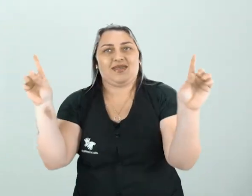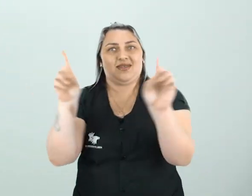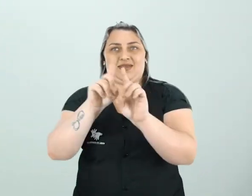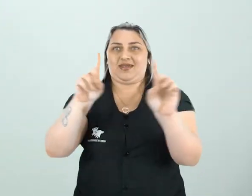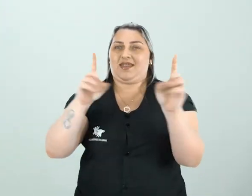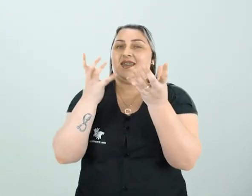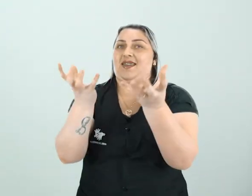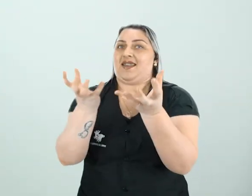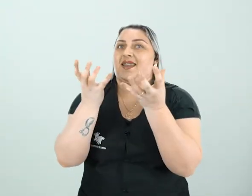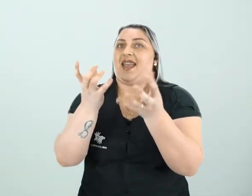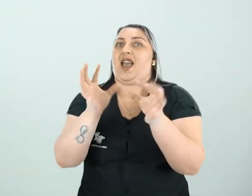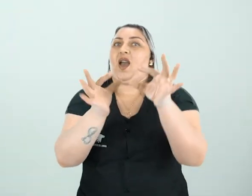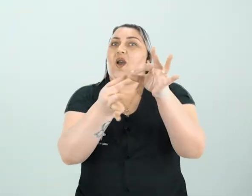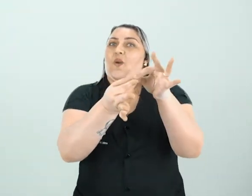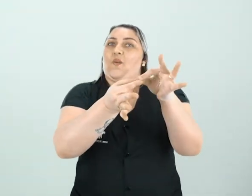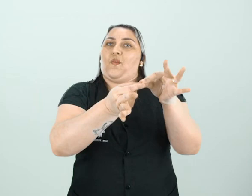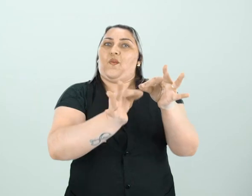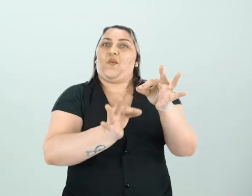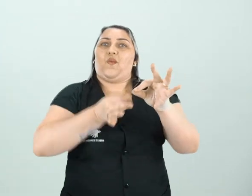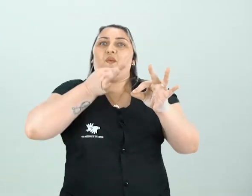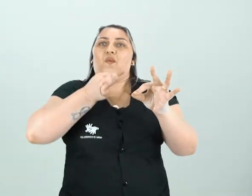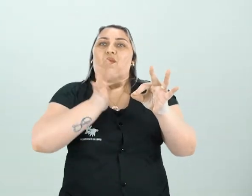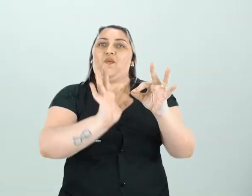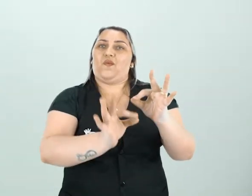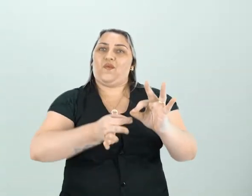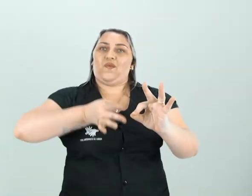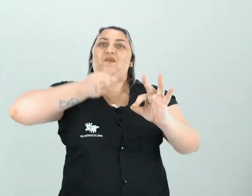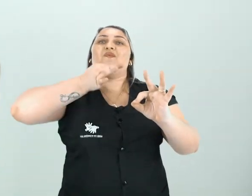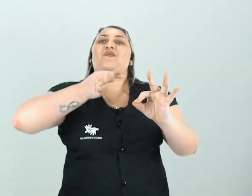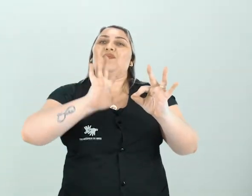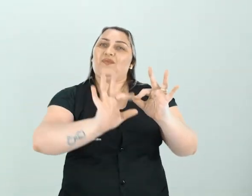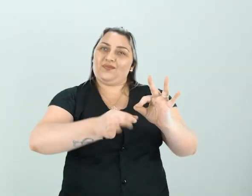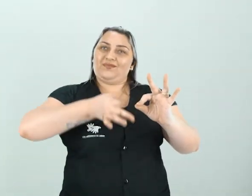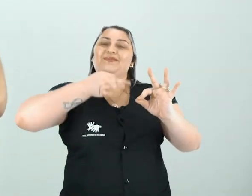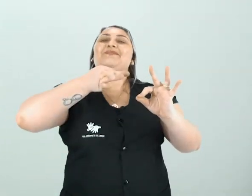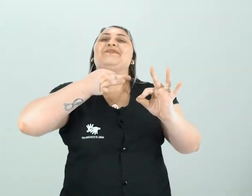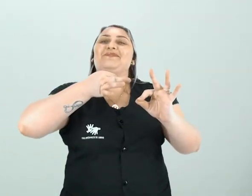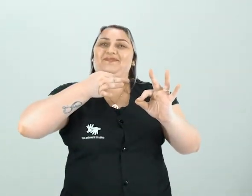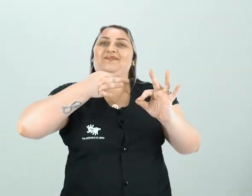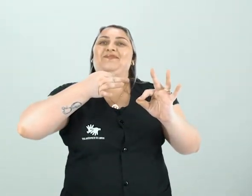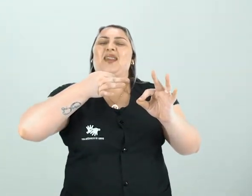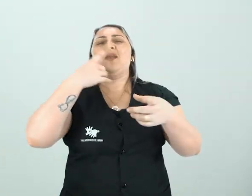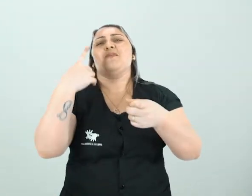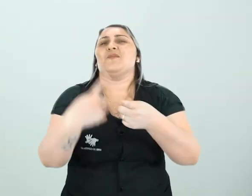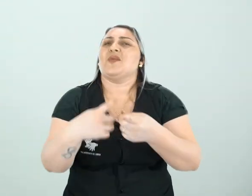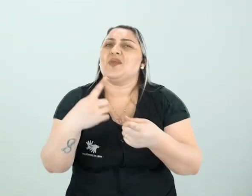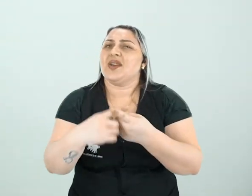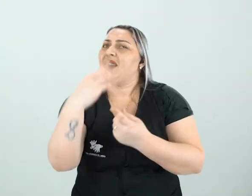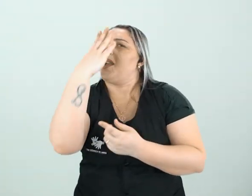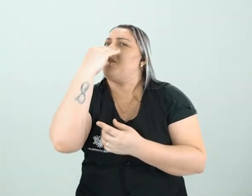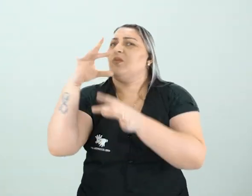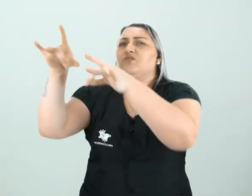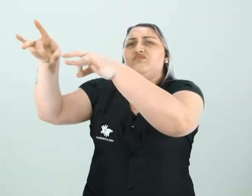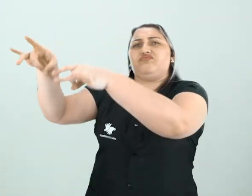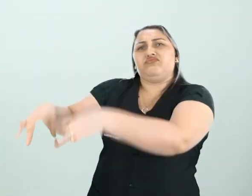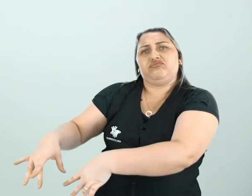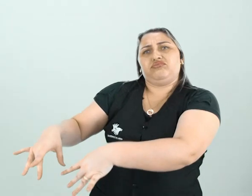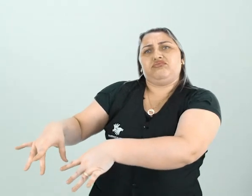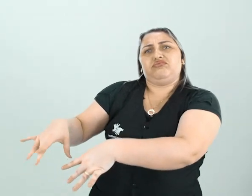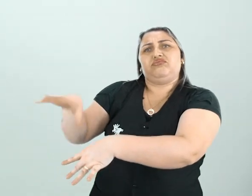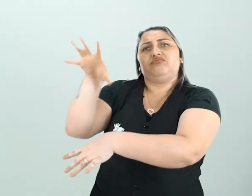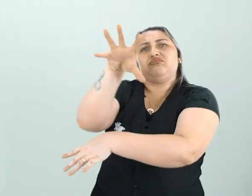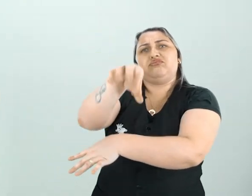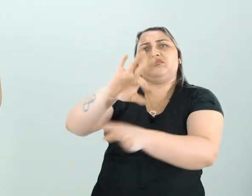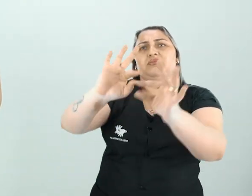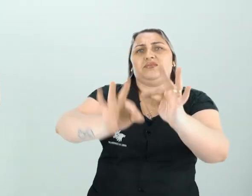queria pegar uvas, né? Ela queria pegar as uvas. Por que a raposa desistiu de pegar as